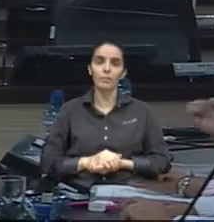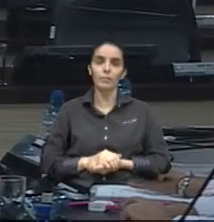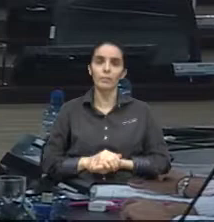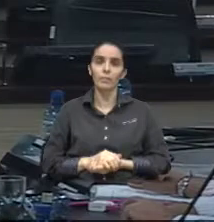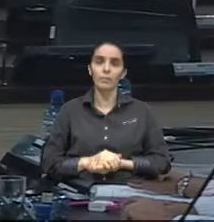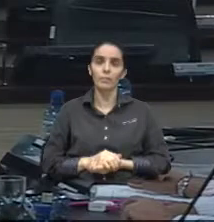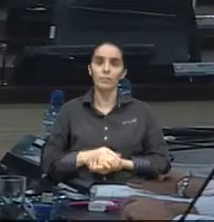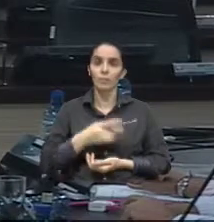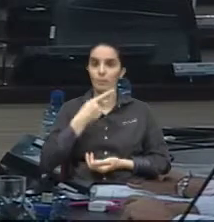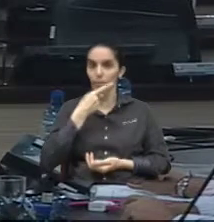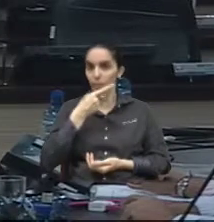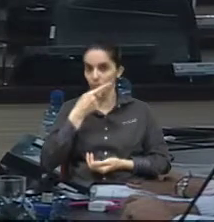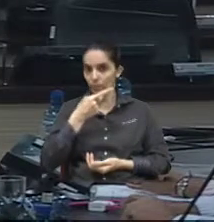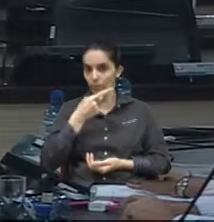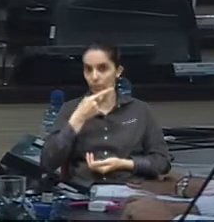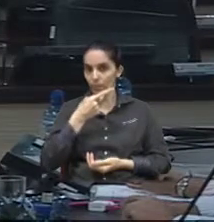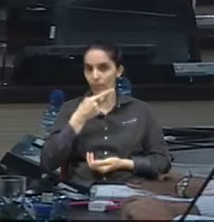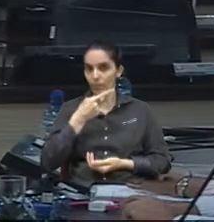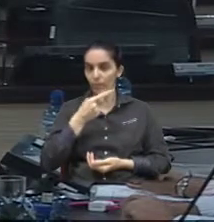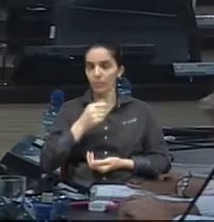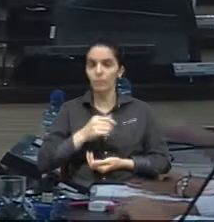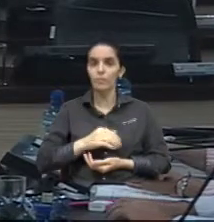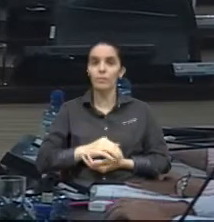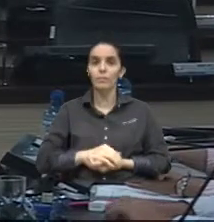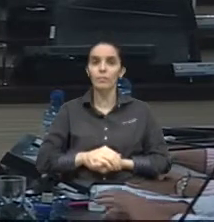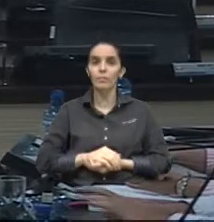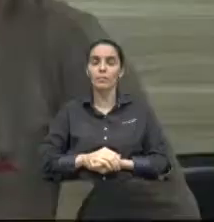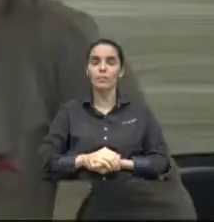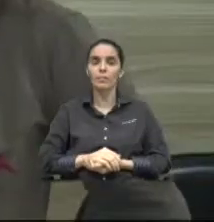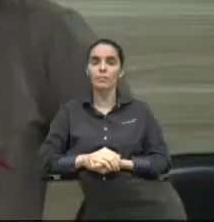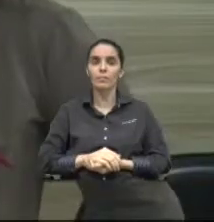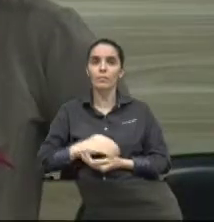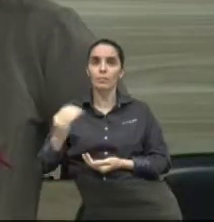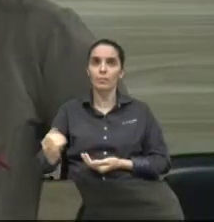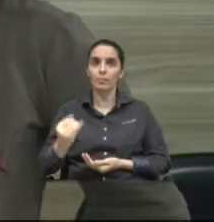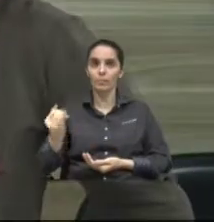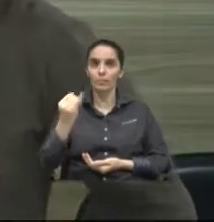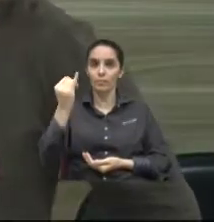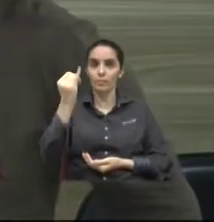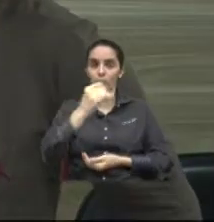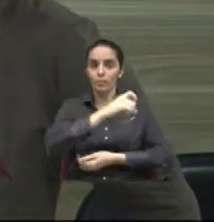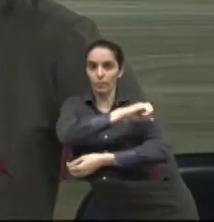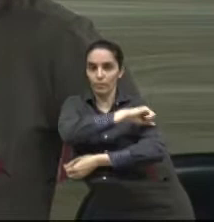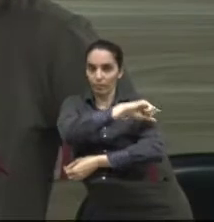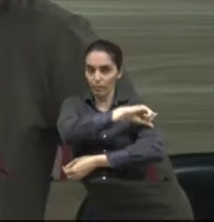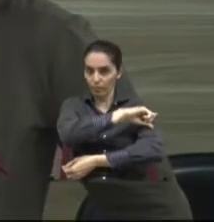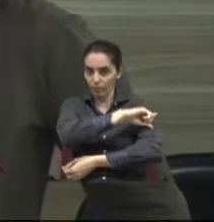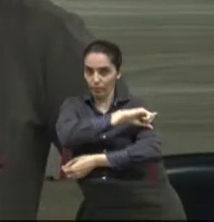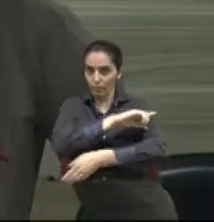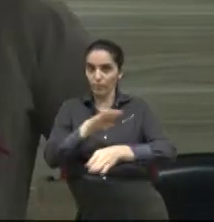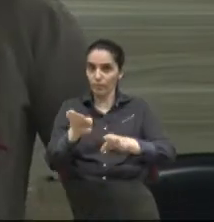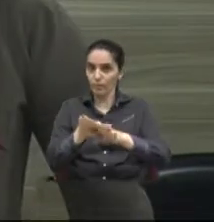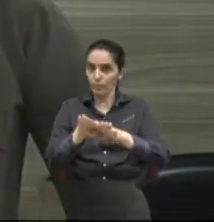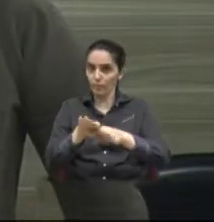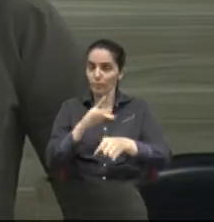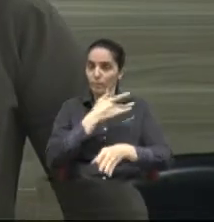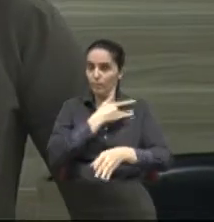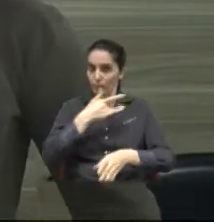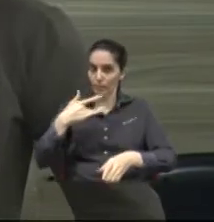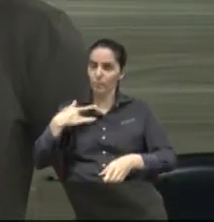da importância dessa liminar para os enfermeiros e para a saúde.